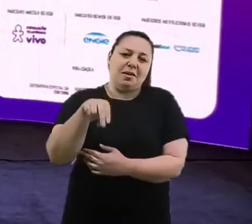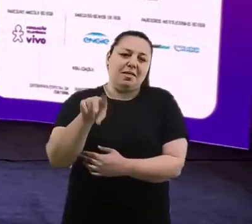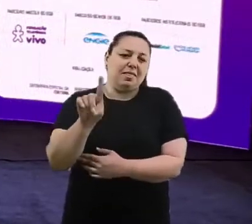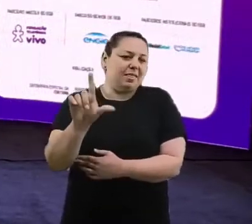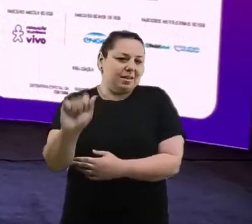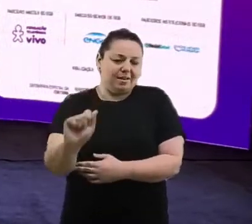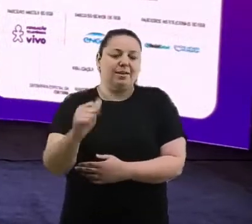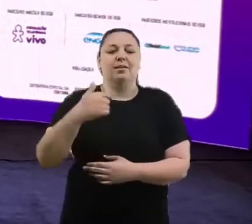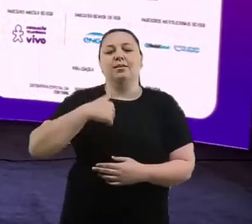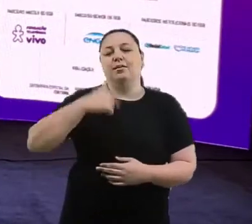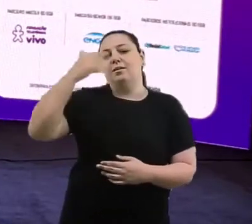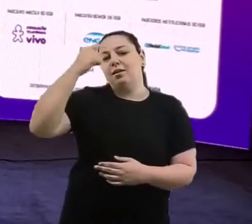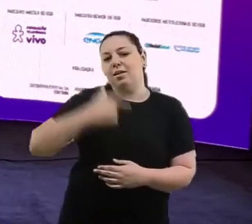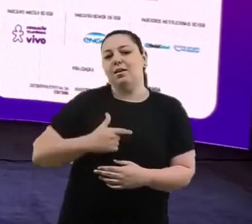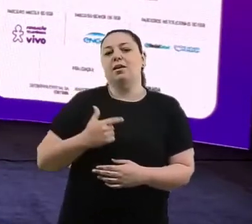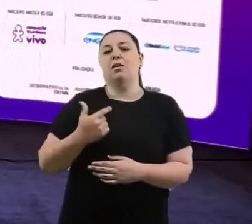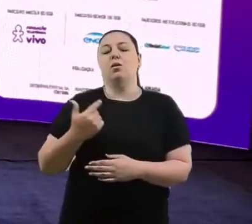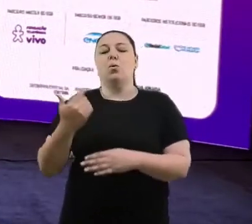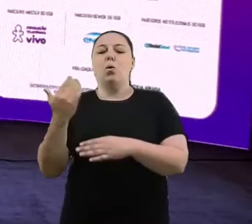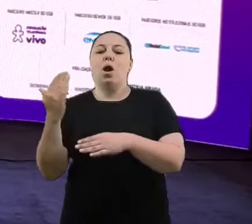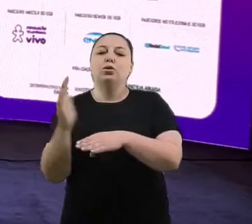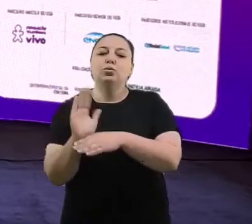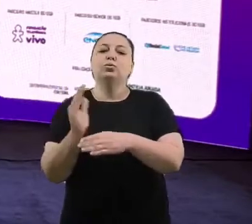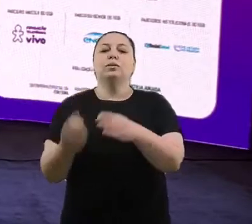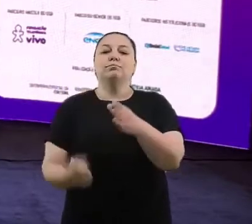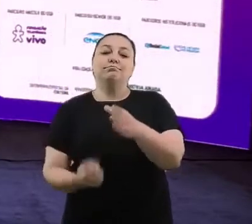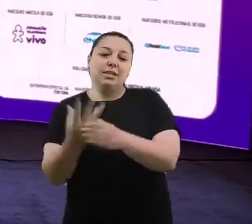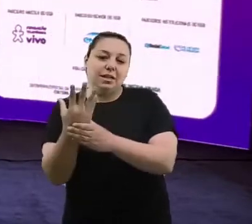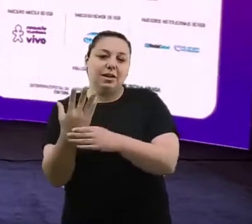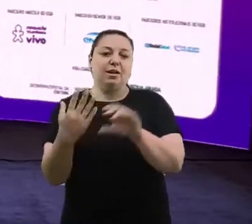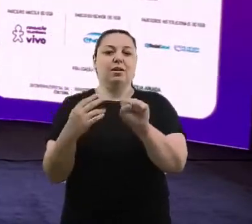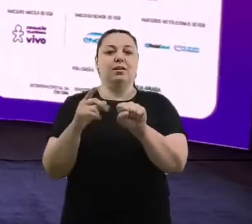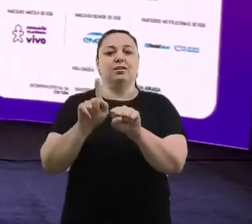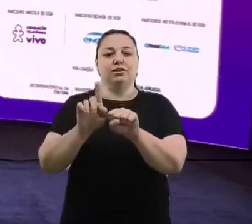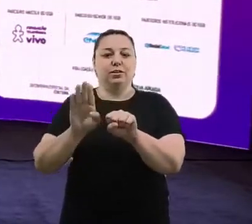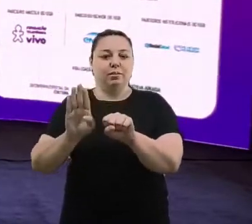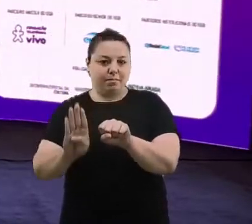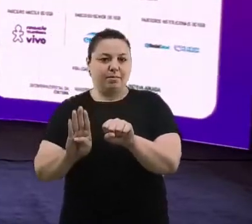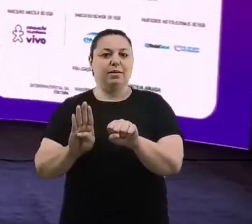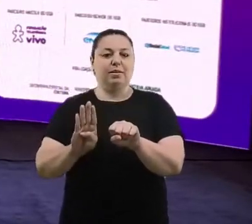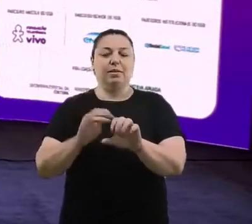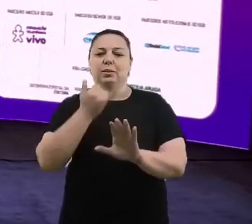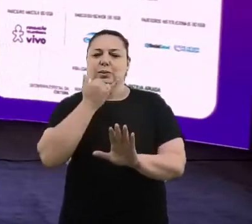voluntária do Social Good Brasil, com muita honra. Eu não posso tapar o Thiago aqui.